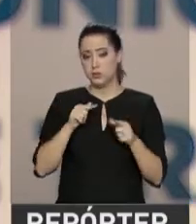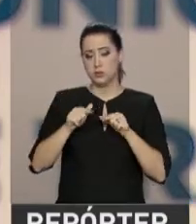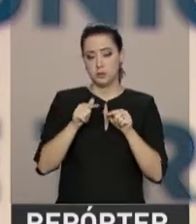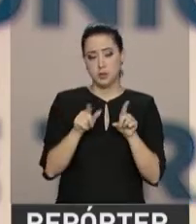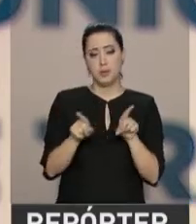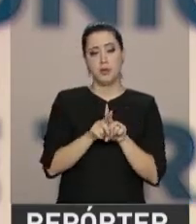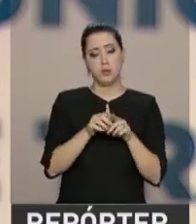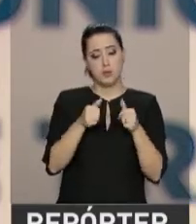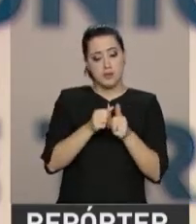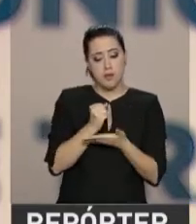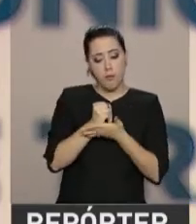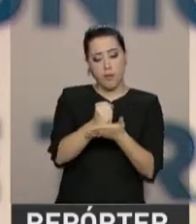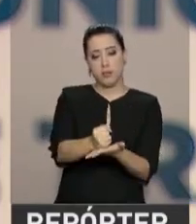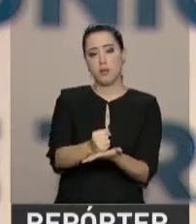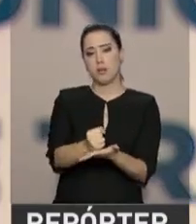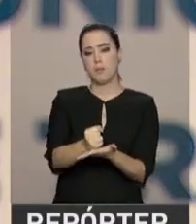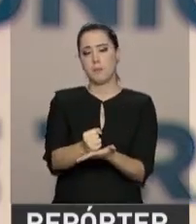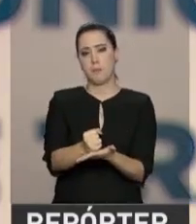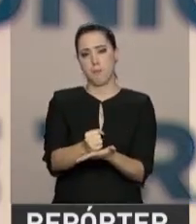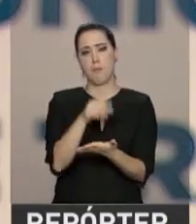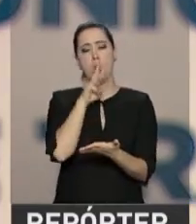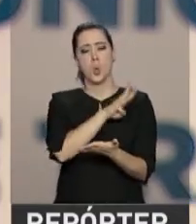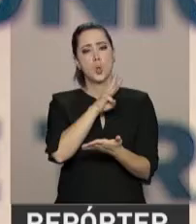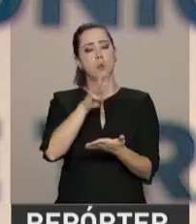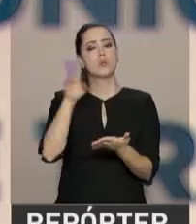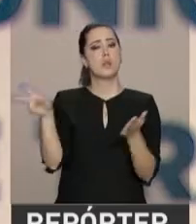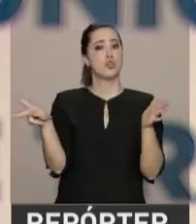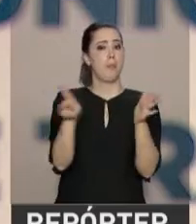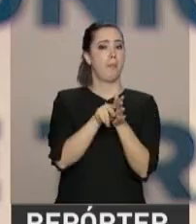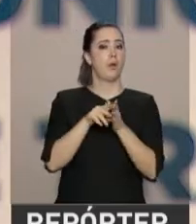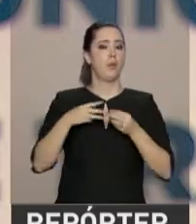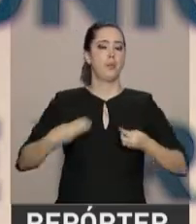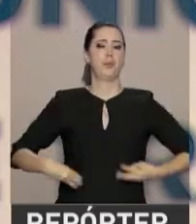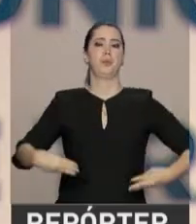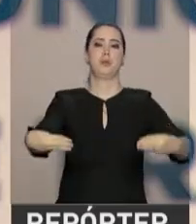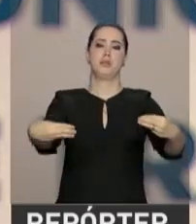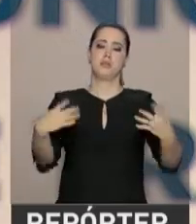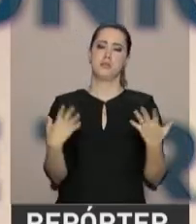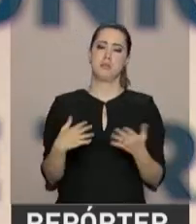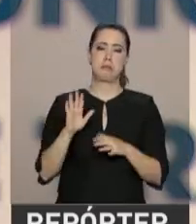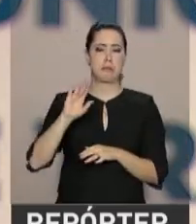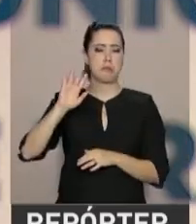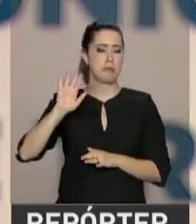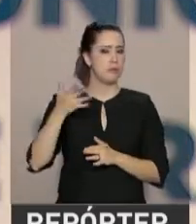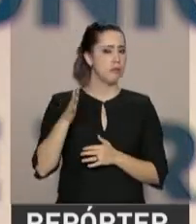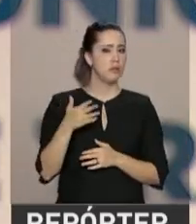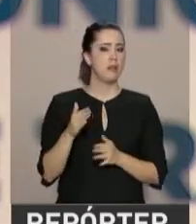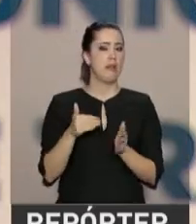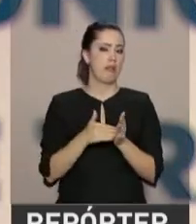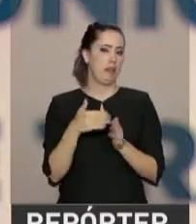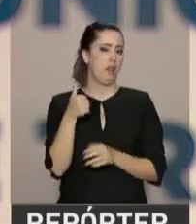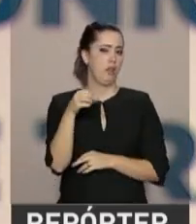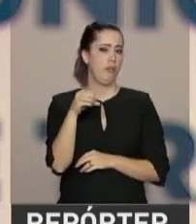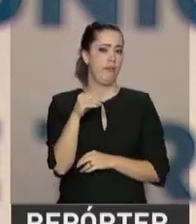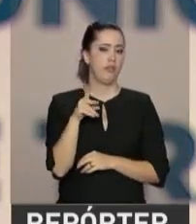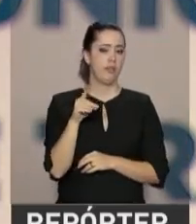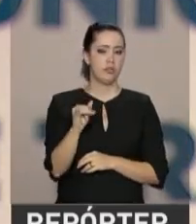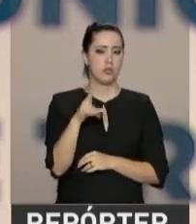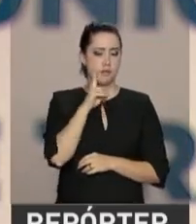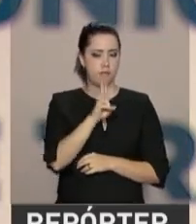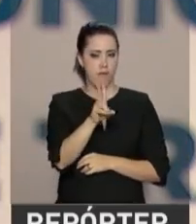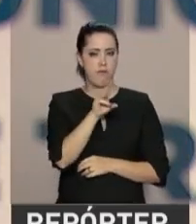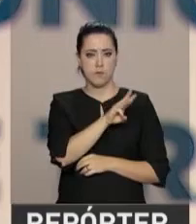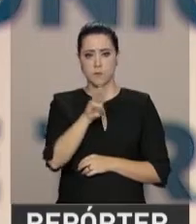estar disponível no site do ministério nesses próximos em até 90 dias